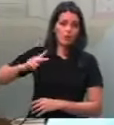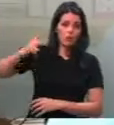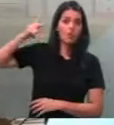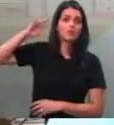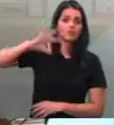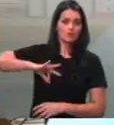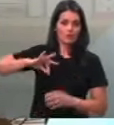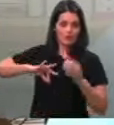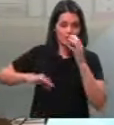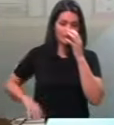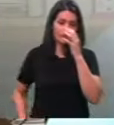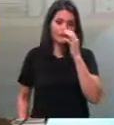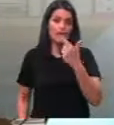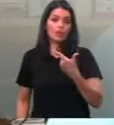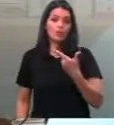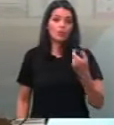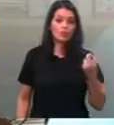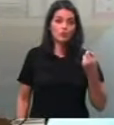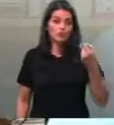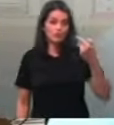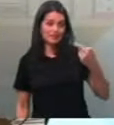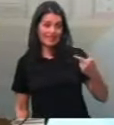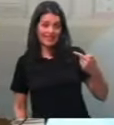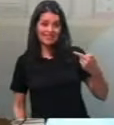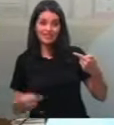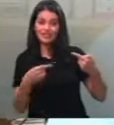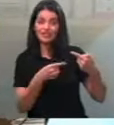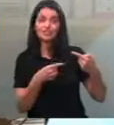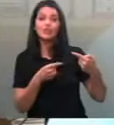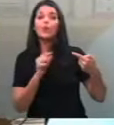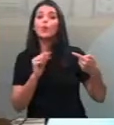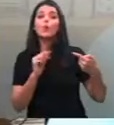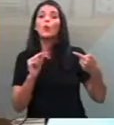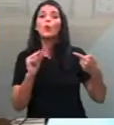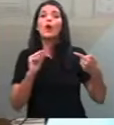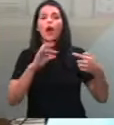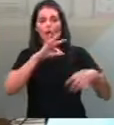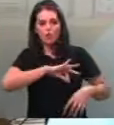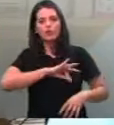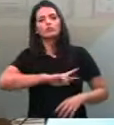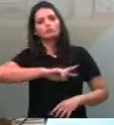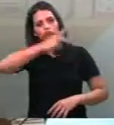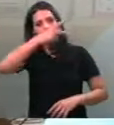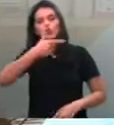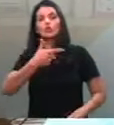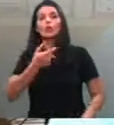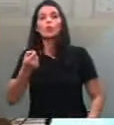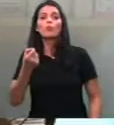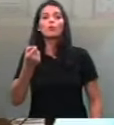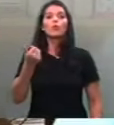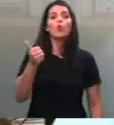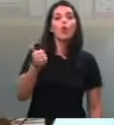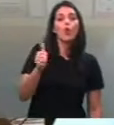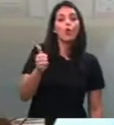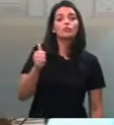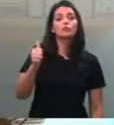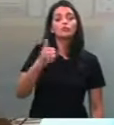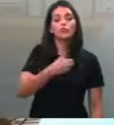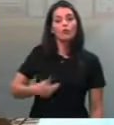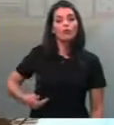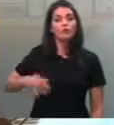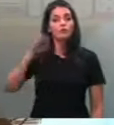2007, com um aumento real no mínimo. Em 2011, no governo Dilma, foi então sancionado a Lei